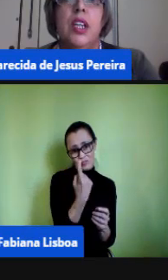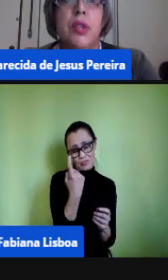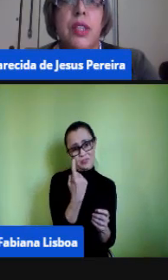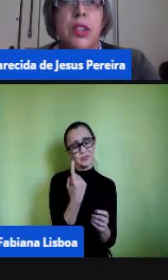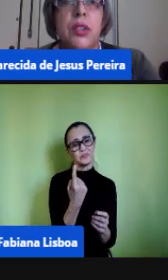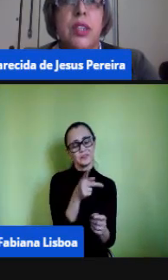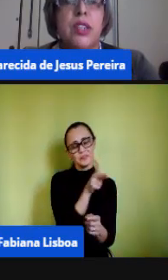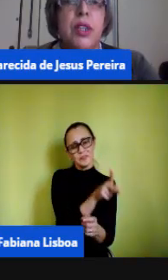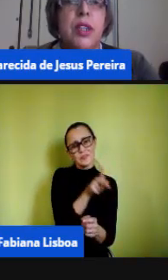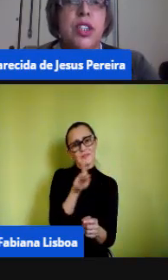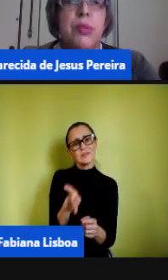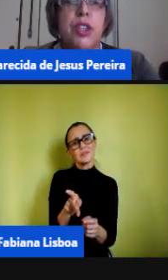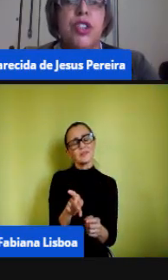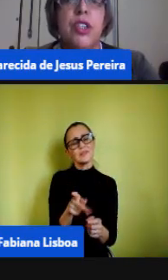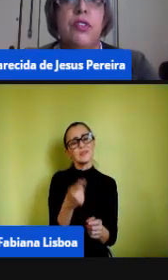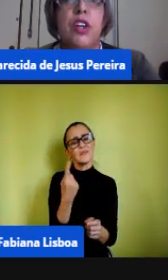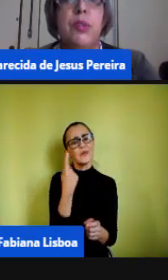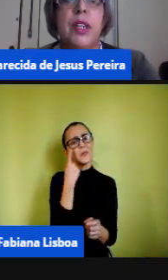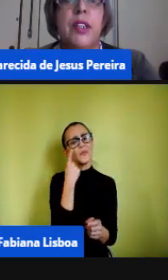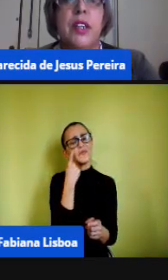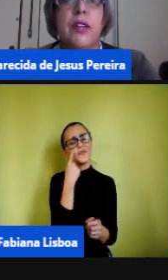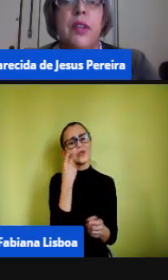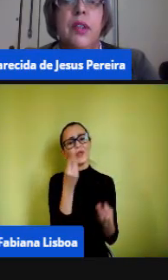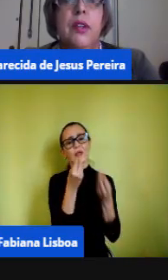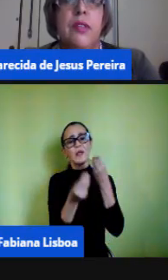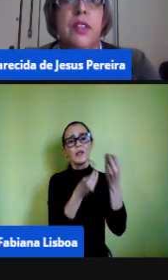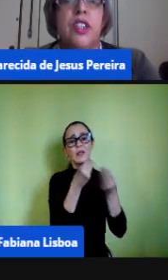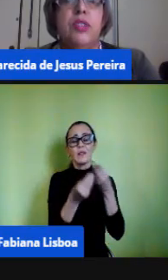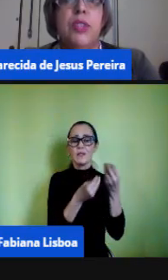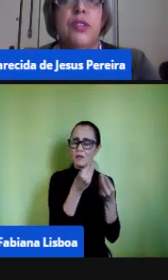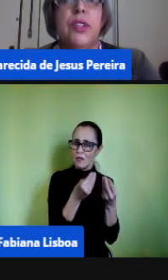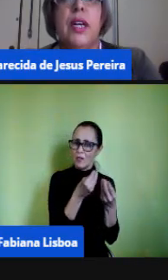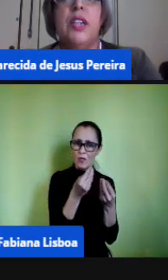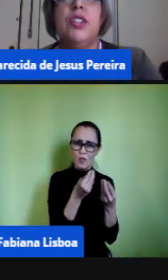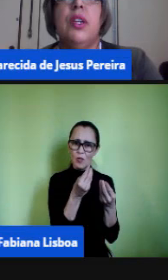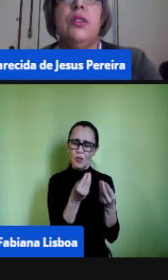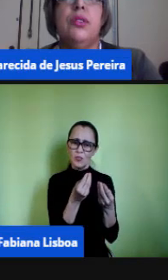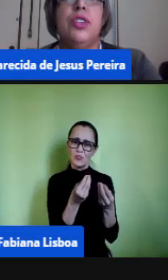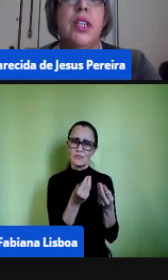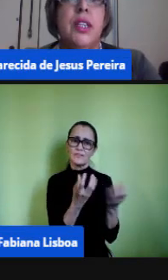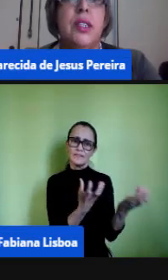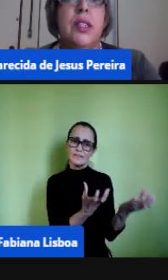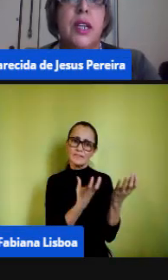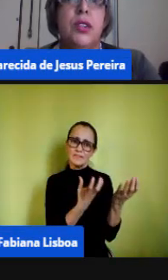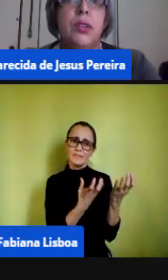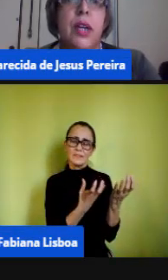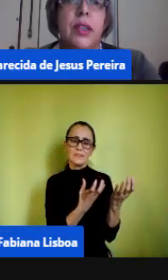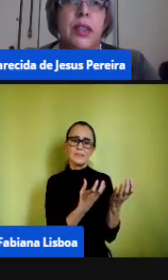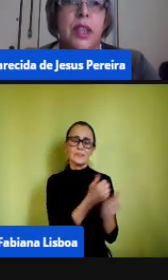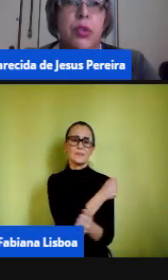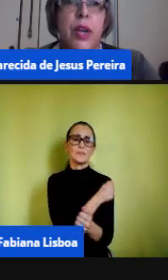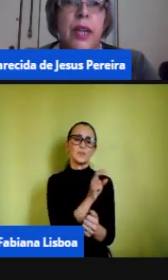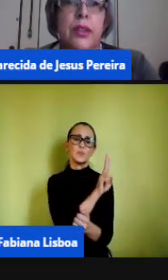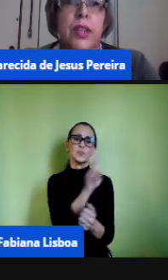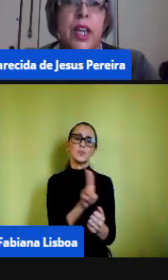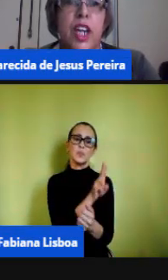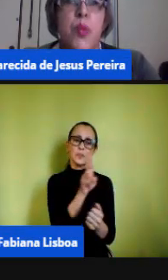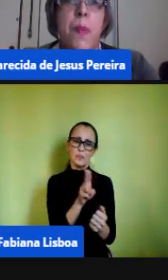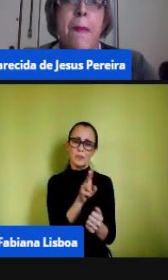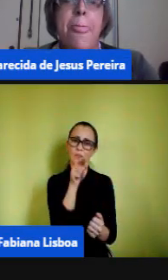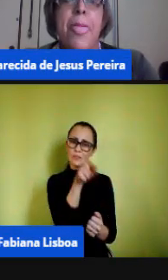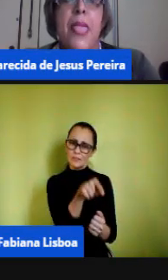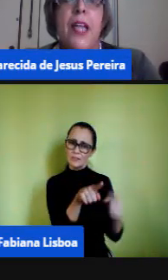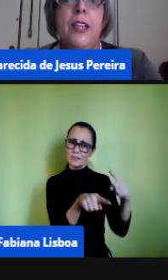a elaboração desse planejamento, de que forma que ele quer fazer uma atividade que o aluno utilize a toalha da tabuada,